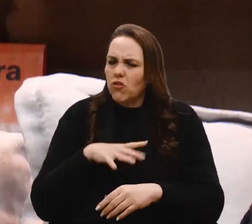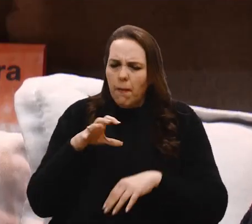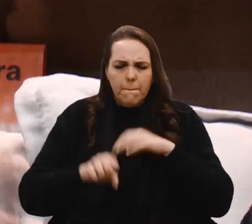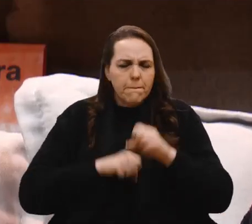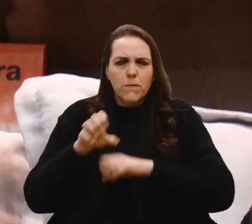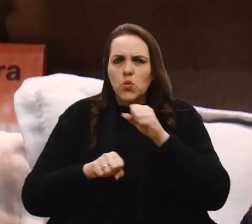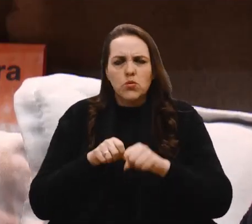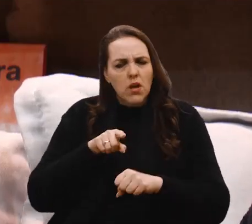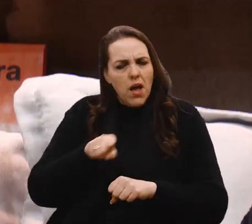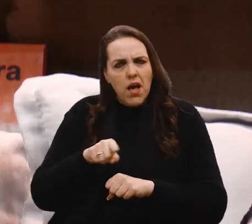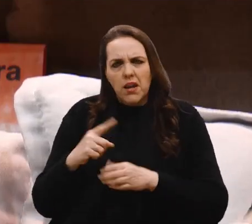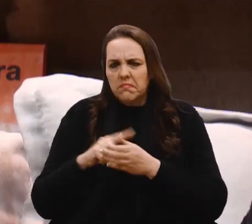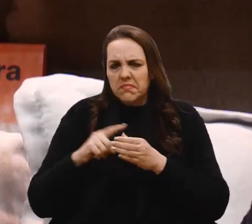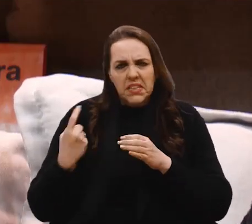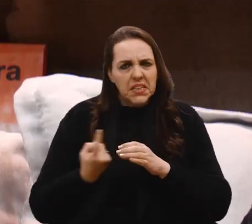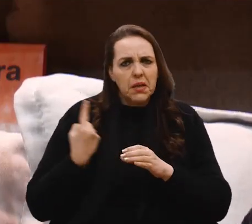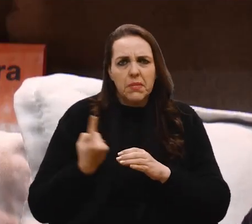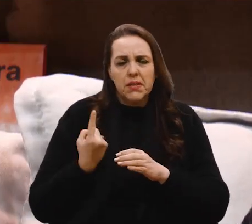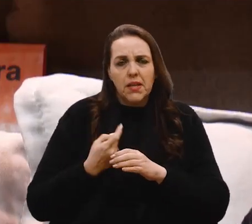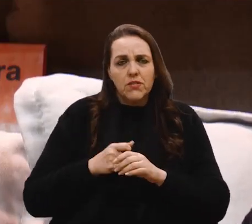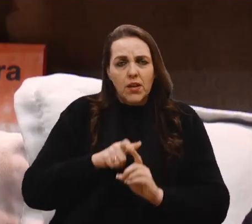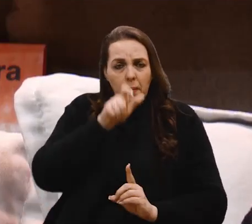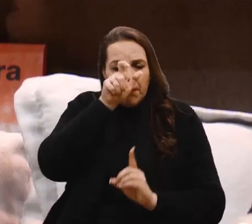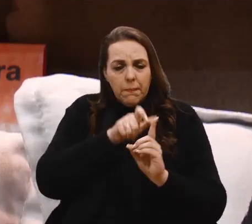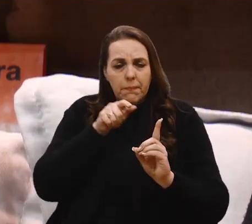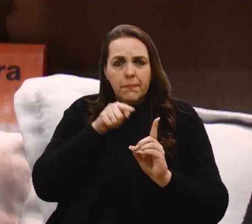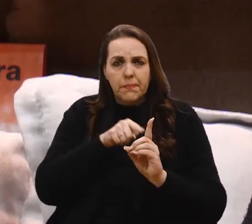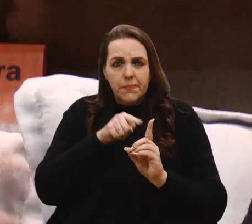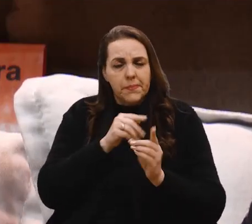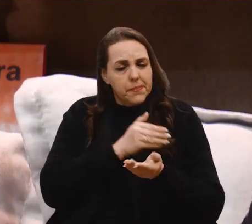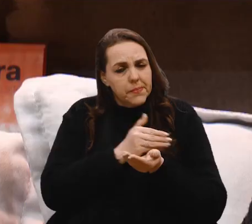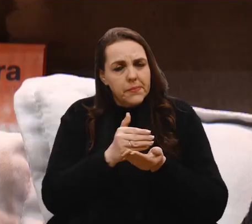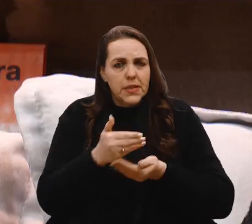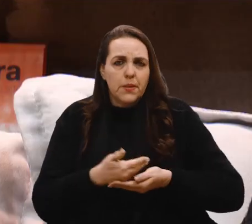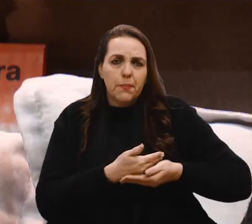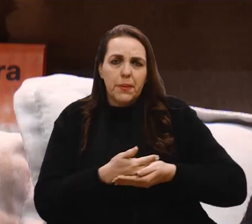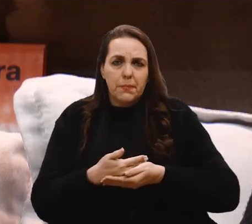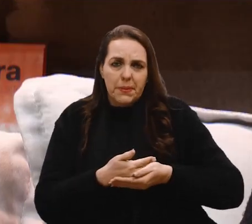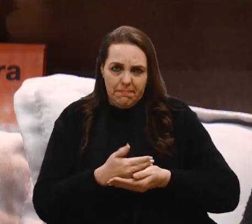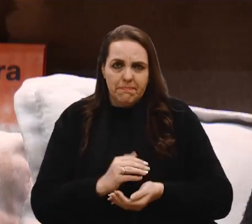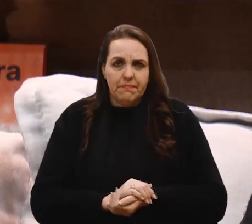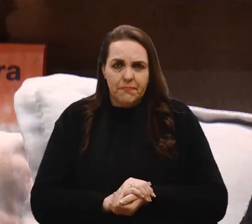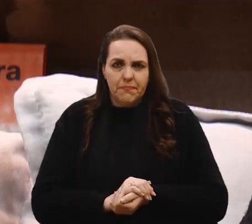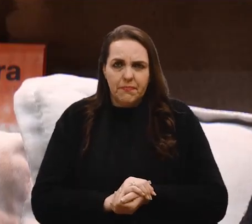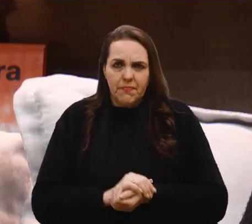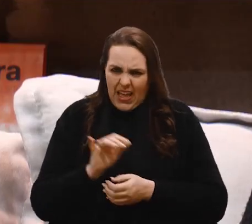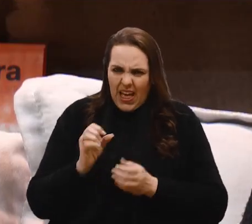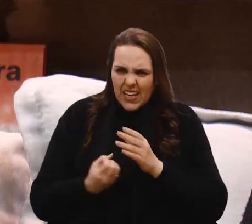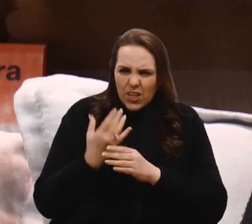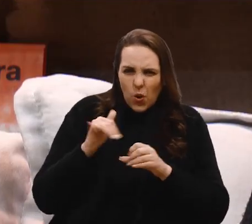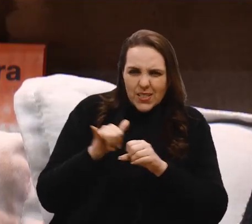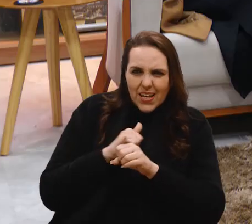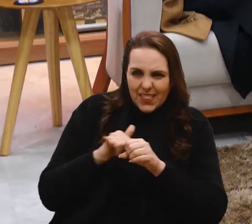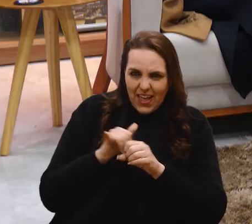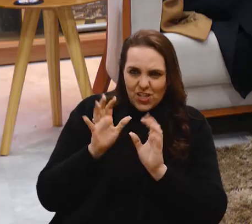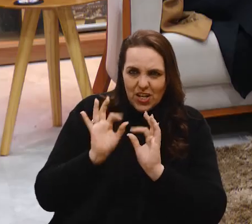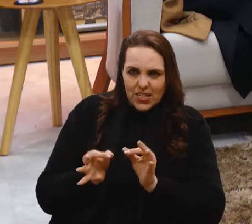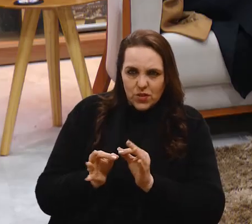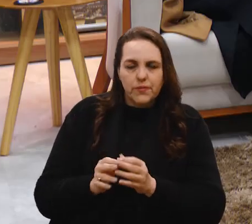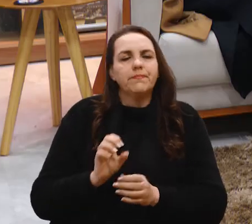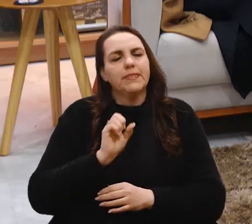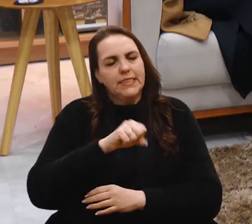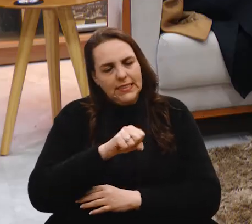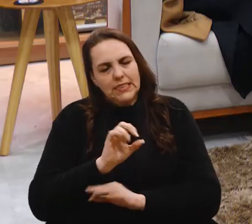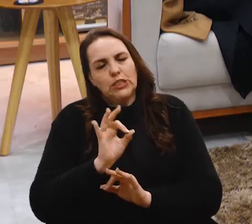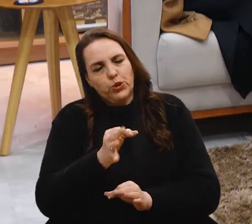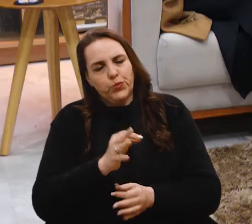que ele quis. Então, é uma personalidade que começa desde bebê. Vai criando estratégias. Isso. Aline, mas e em